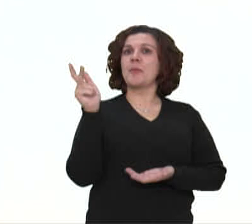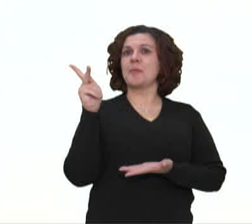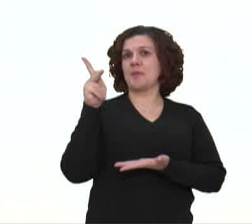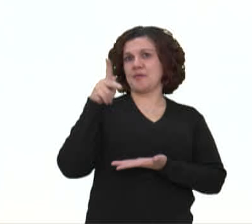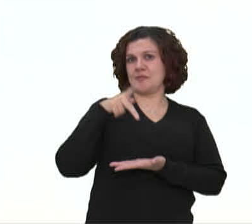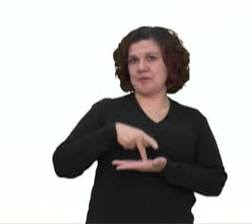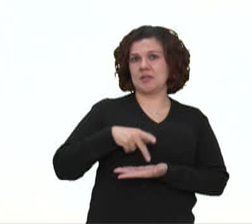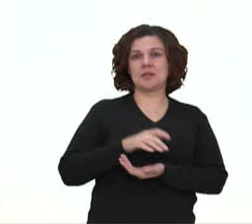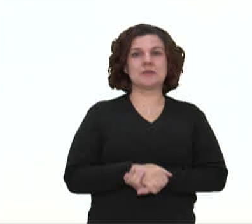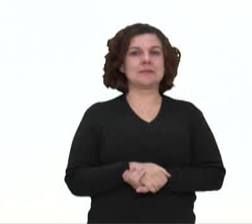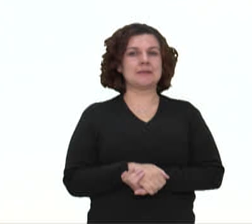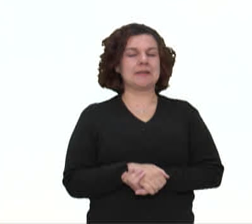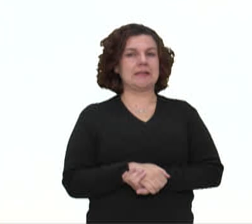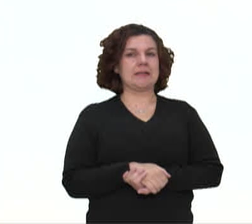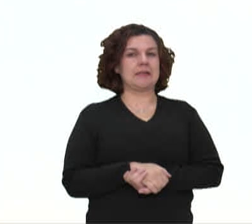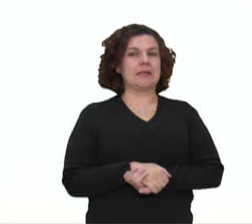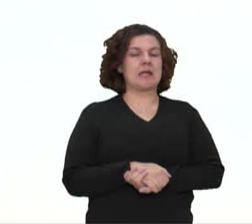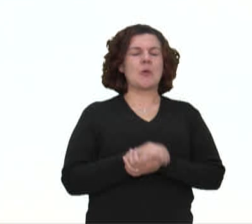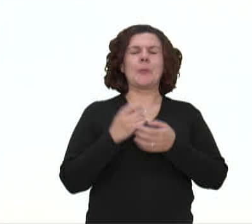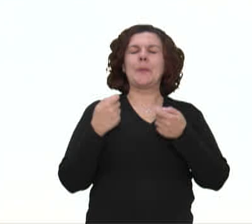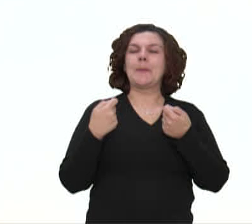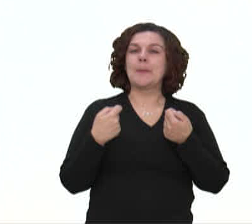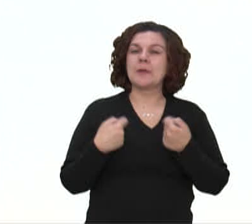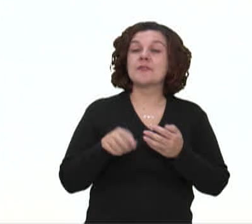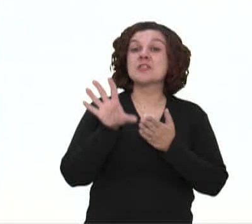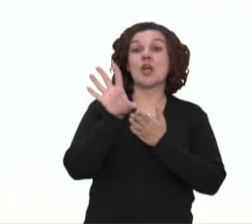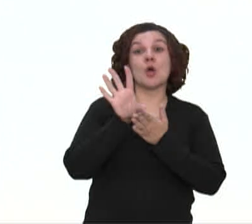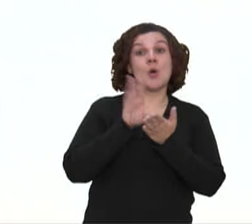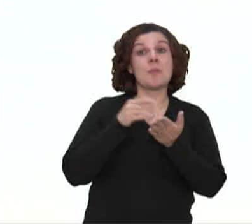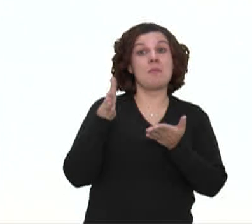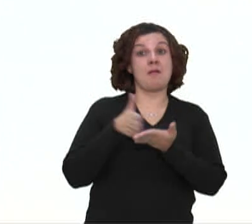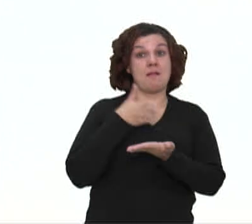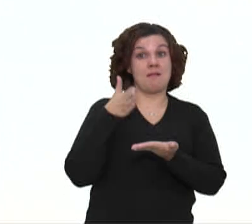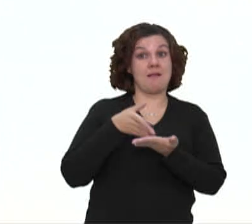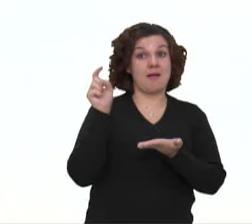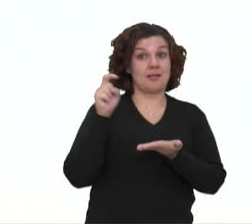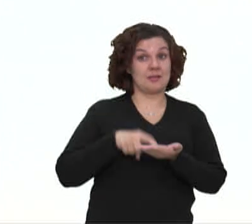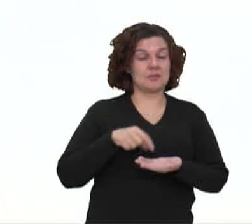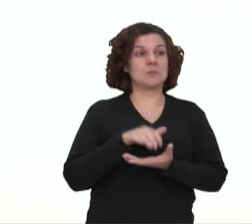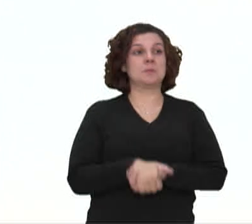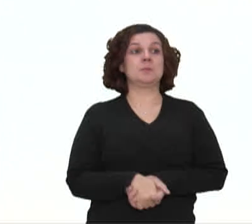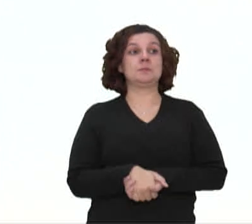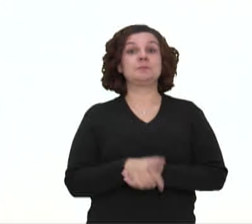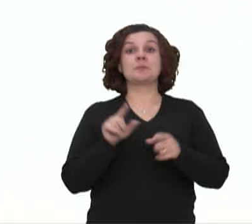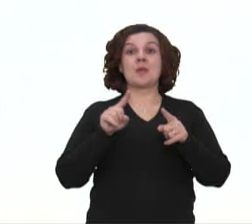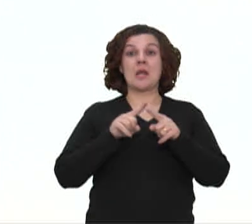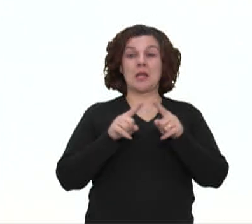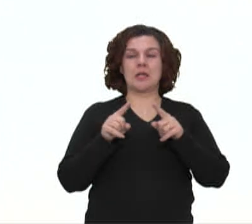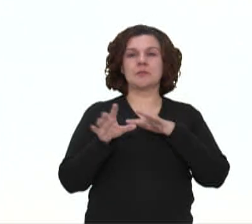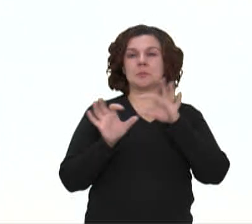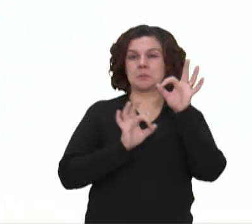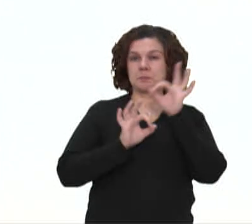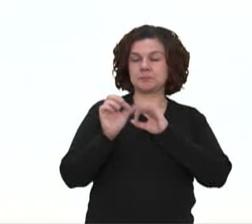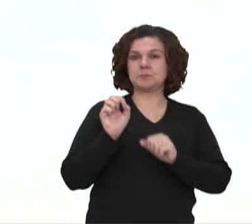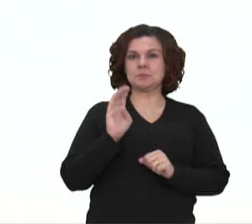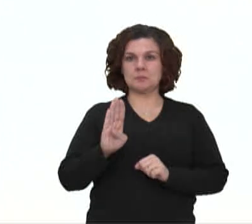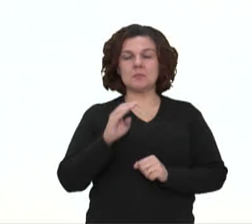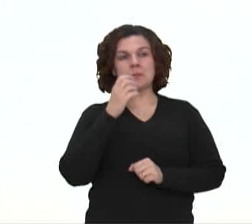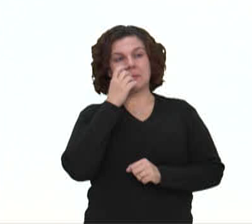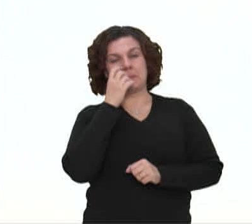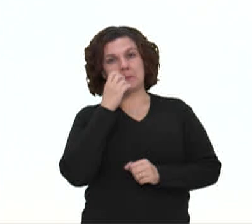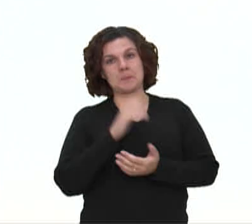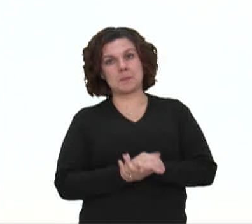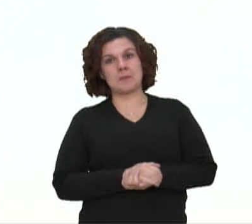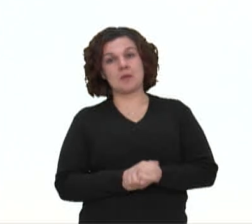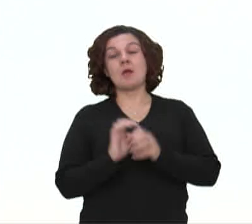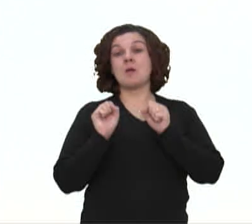Eu queria que você tivesse anotado isso aí. Você precisa ter isso no teu caderno. Mas vamos justificar a letra B. Podemos destacar